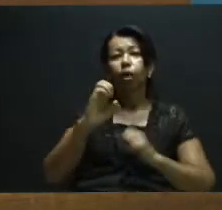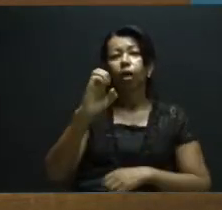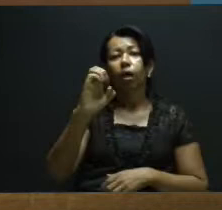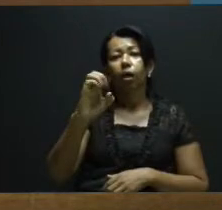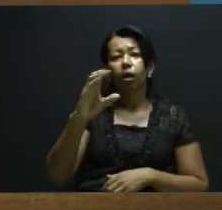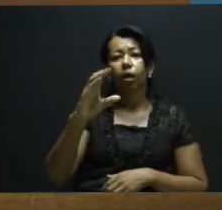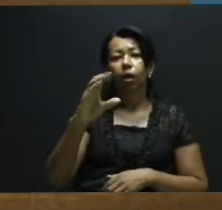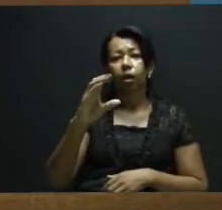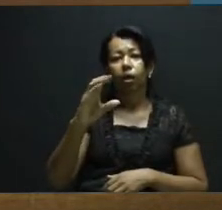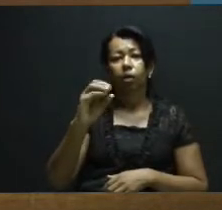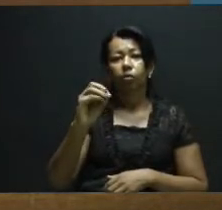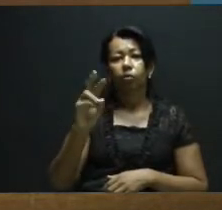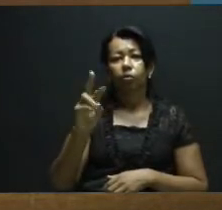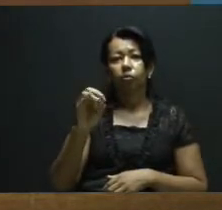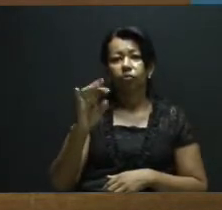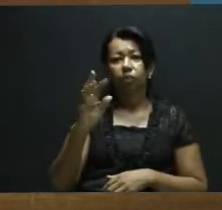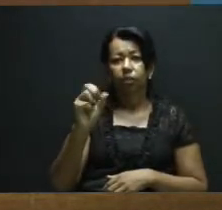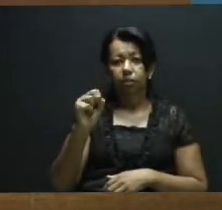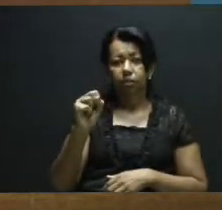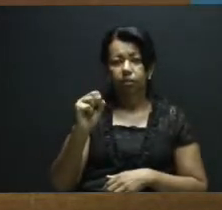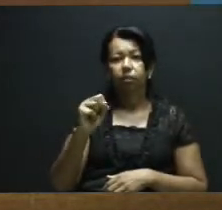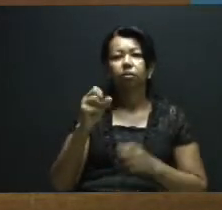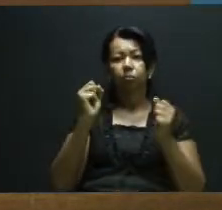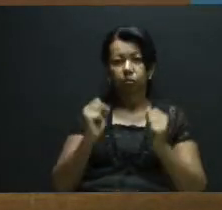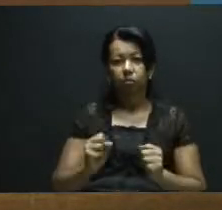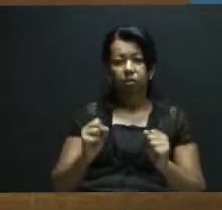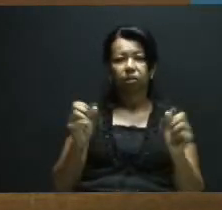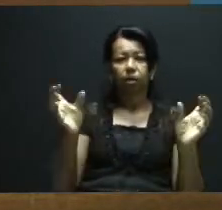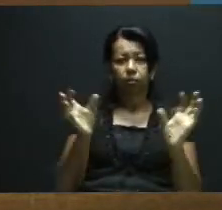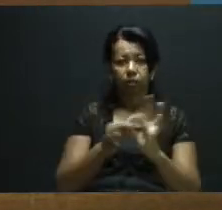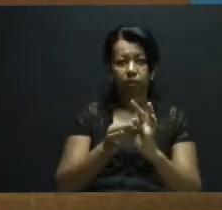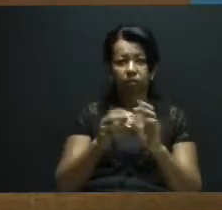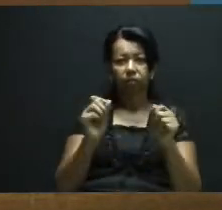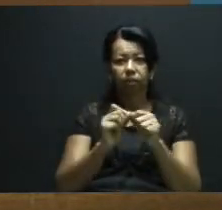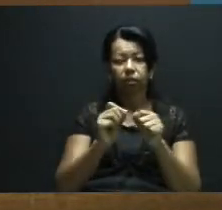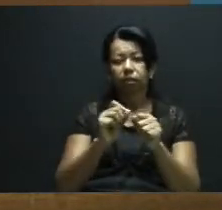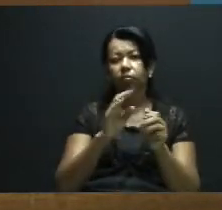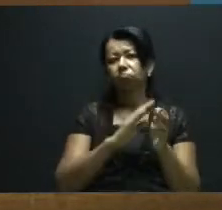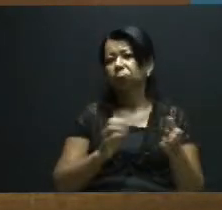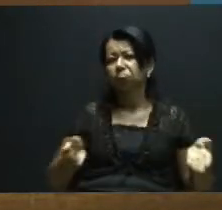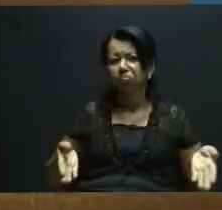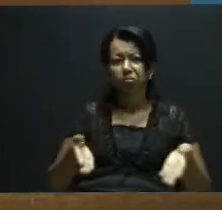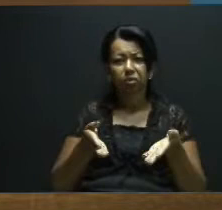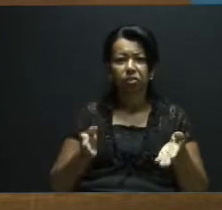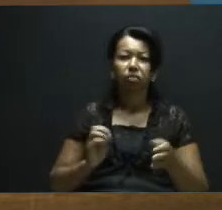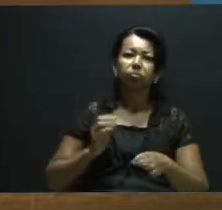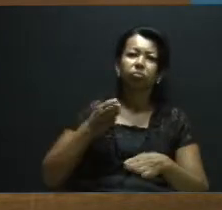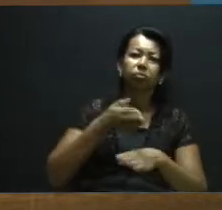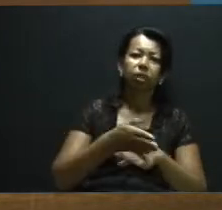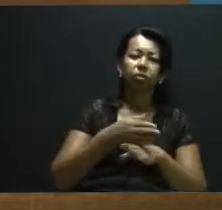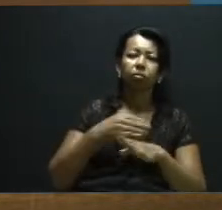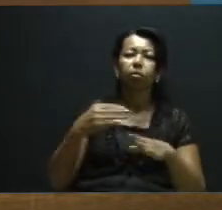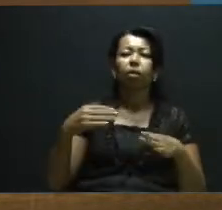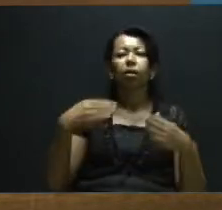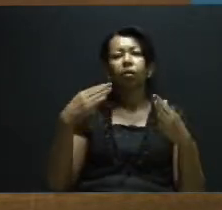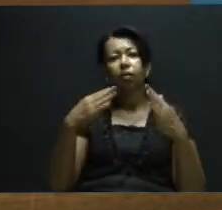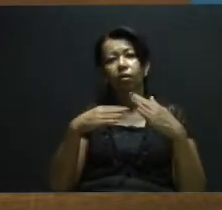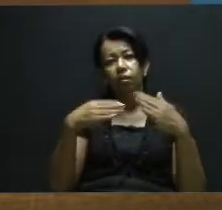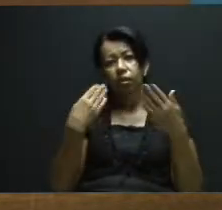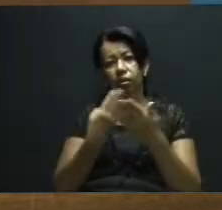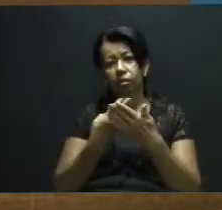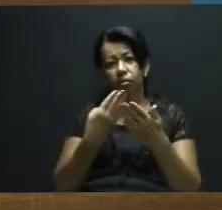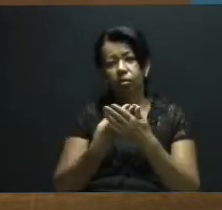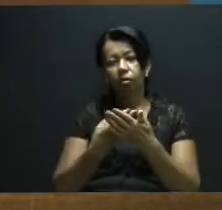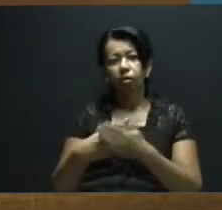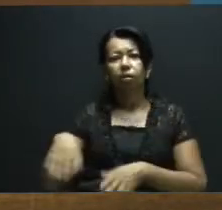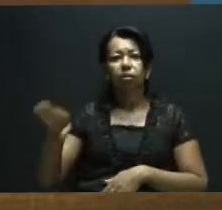ecovias ela poderia ser uma das parceiras onde ela poderia estar fazendo todo esse incentivo dentro das escolas dentro da própria cidade